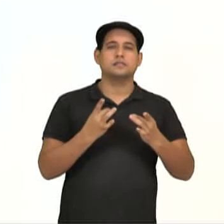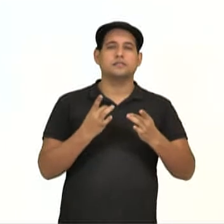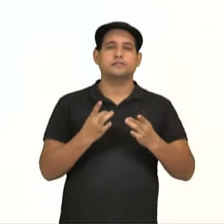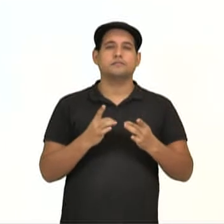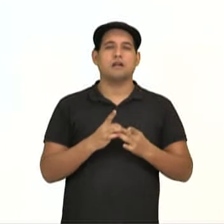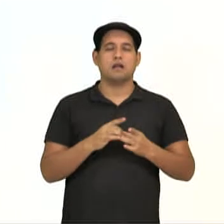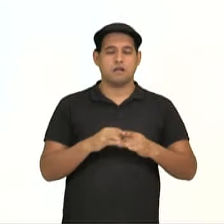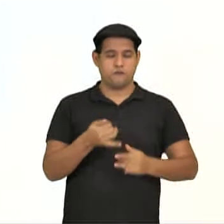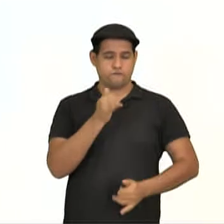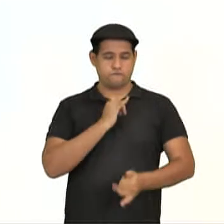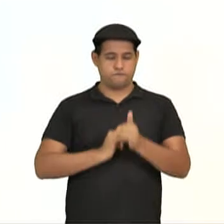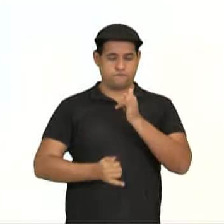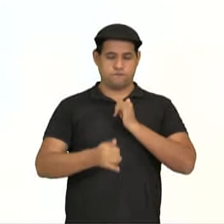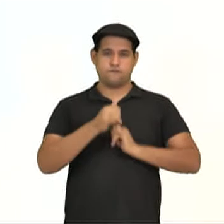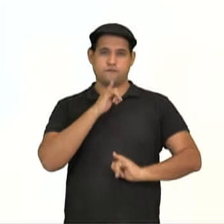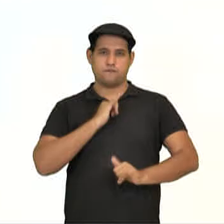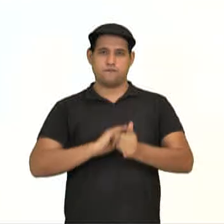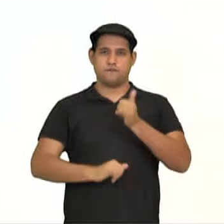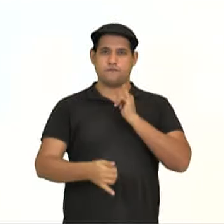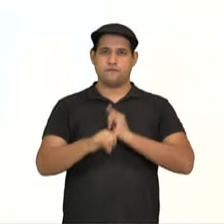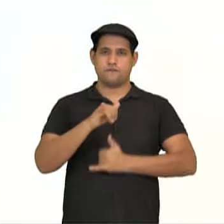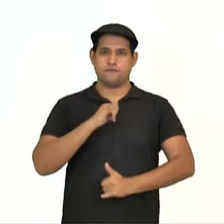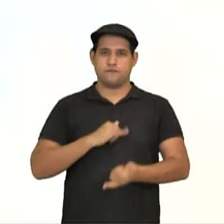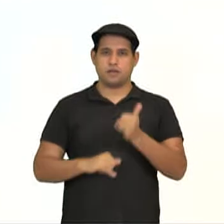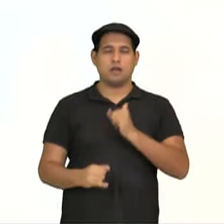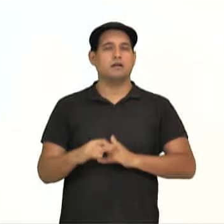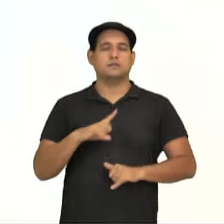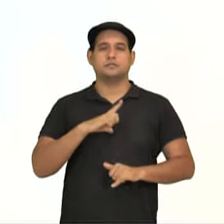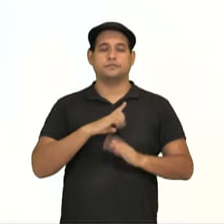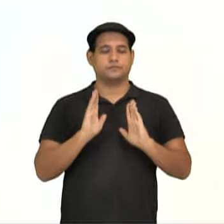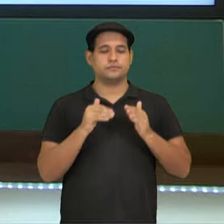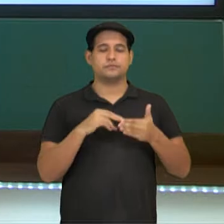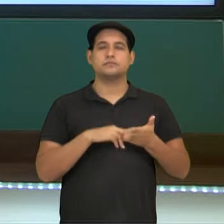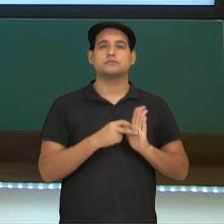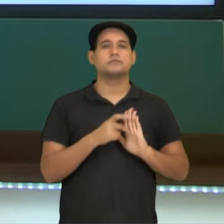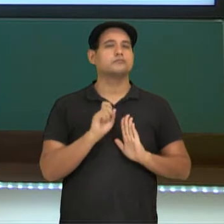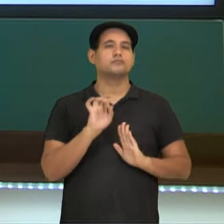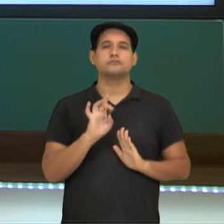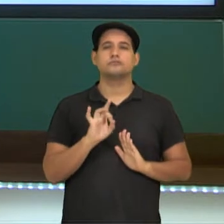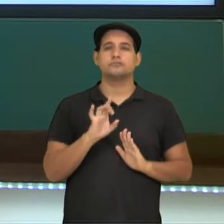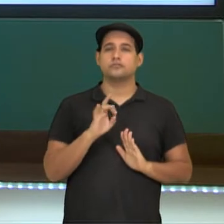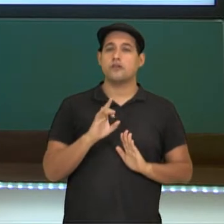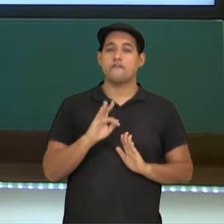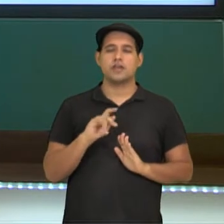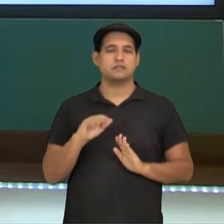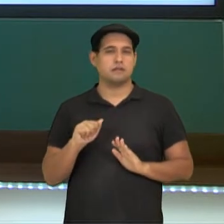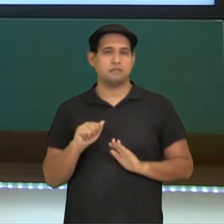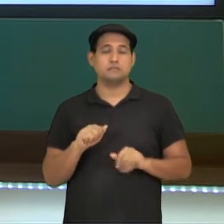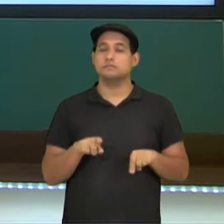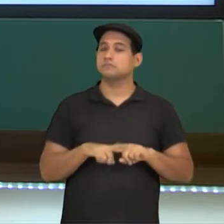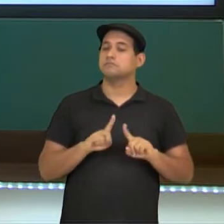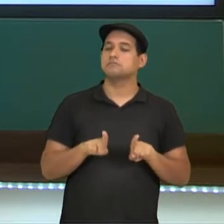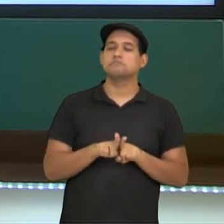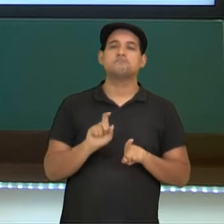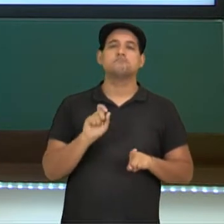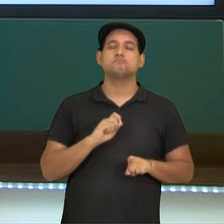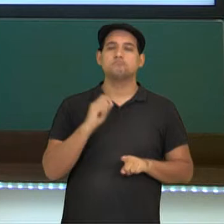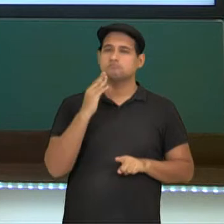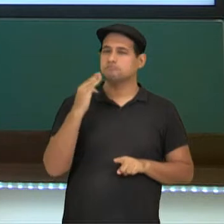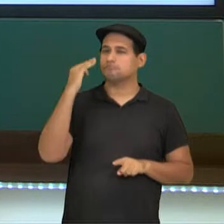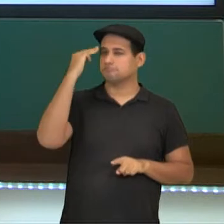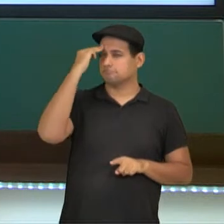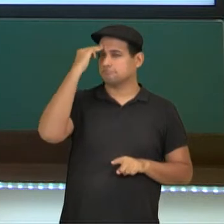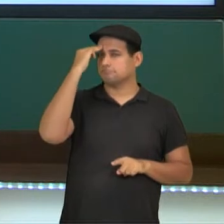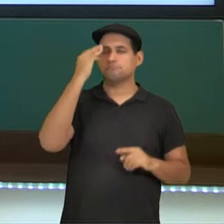manutenção da energia. Mais uma técnica aí voltada também, não somente para a parte física, mas para a parte